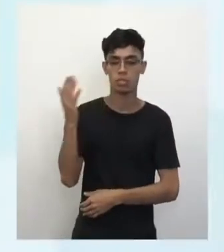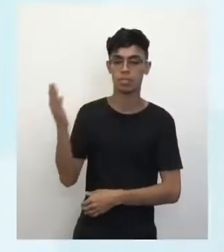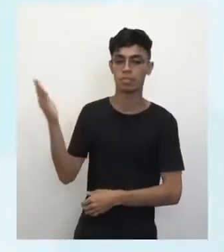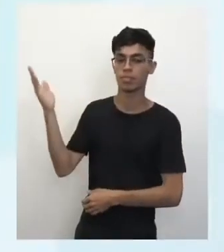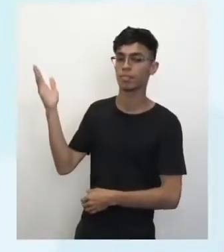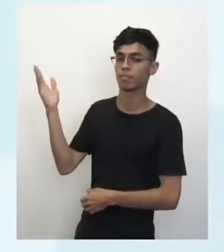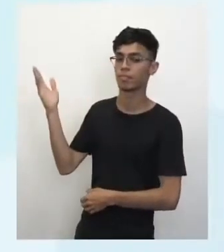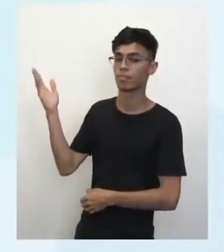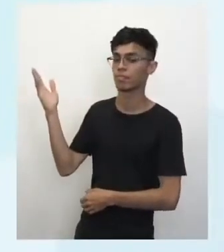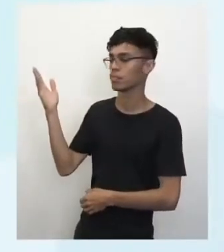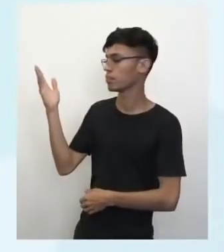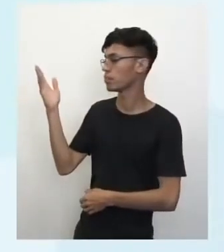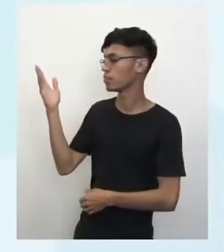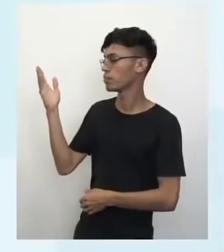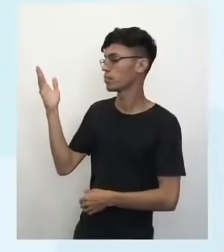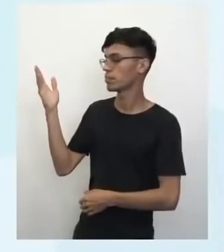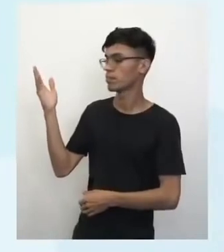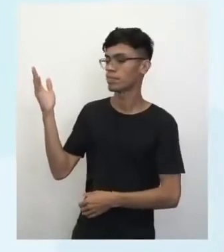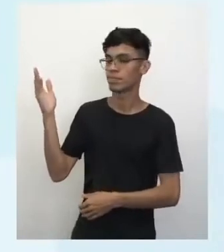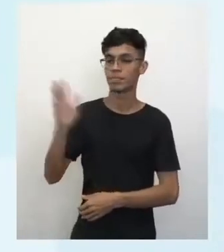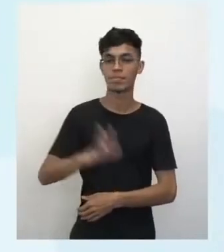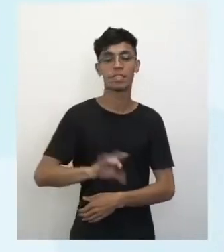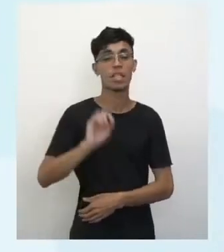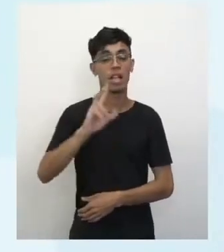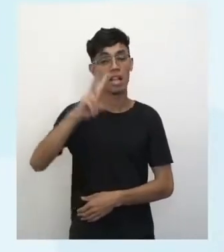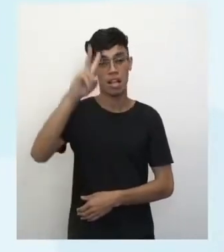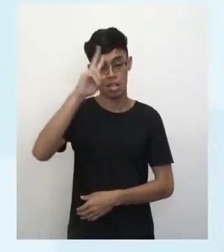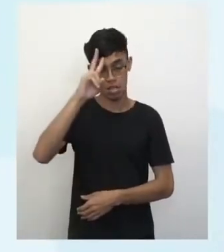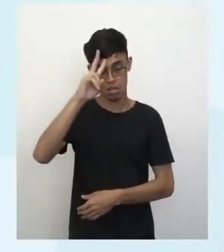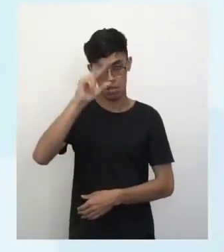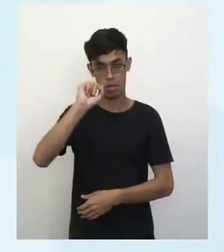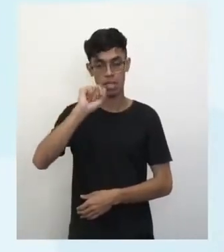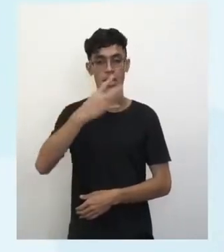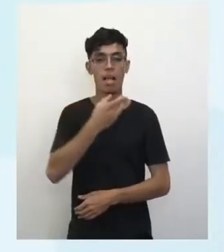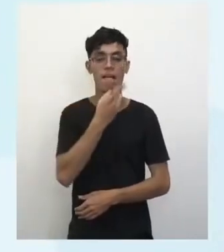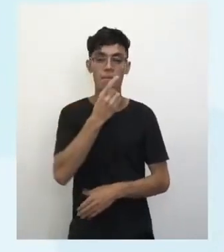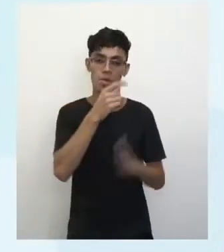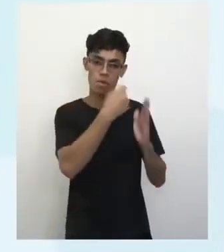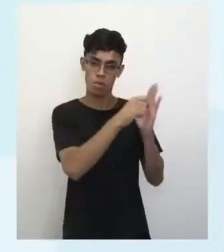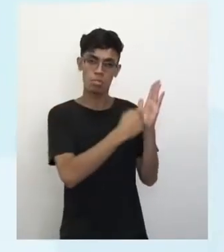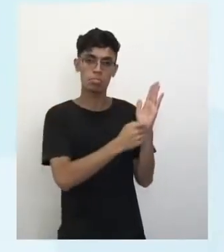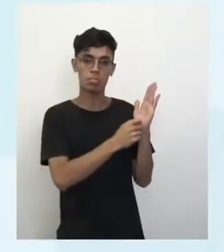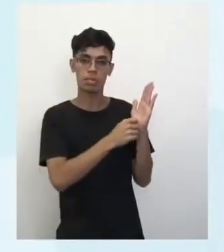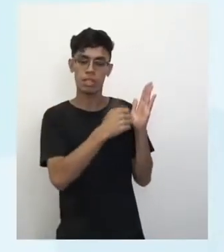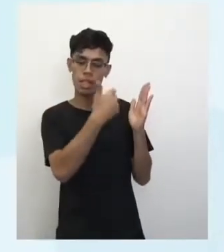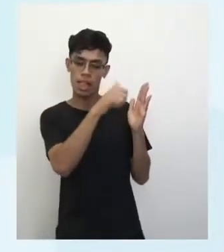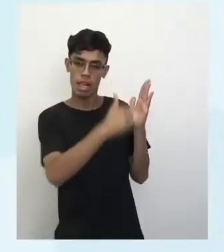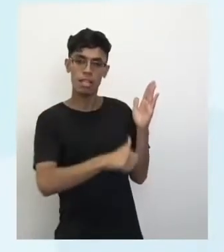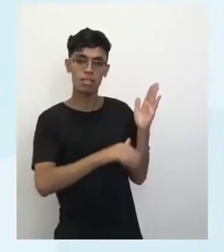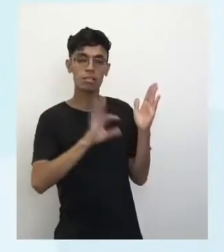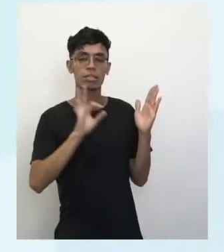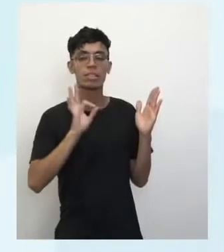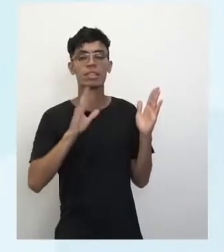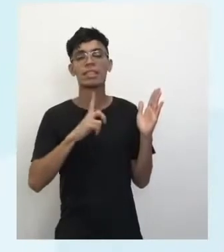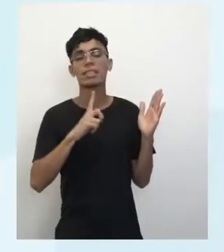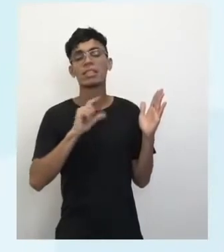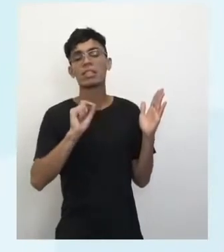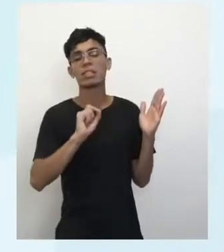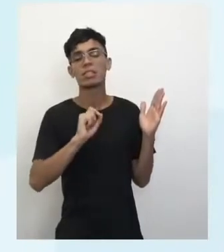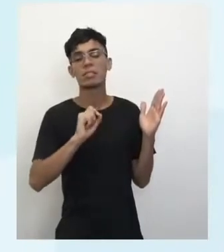Russel Wallace, lendo o que Darwin já tinha escrito e fazendo observações por conta, ele chegou a